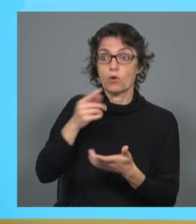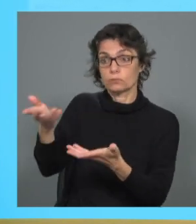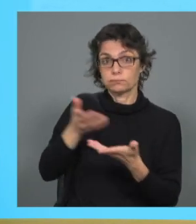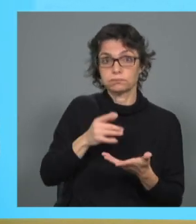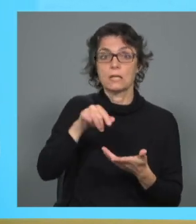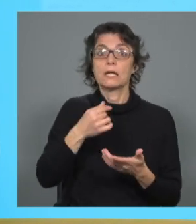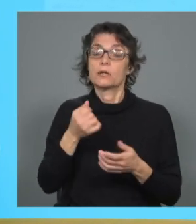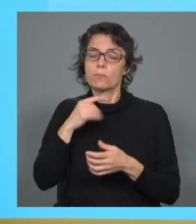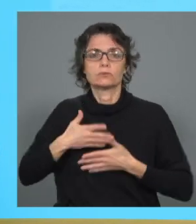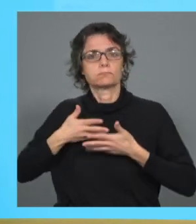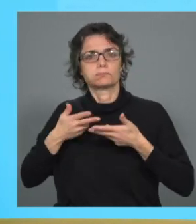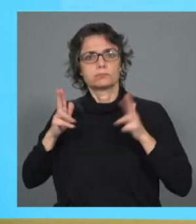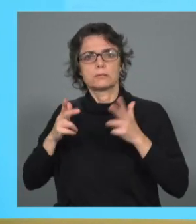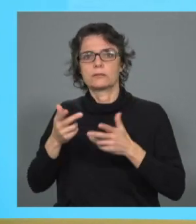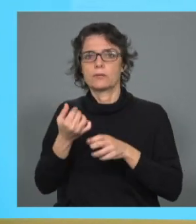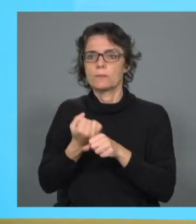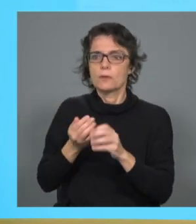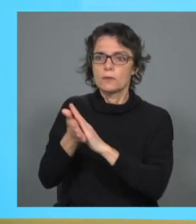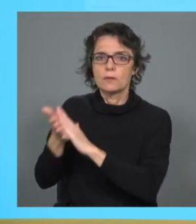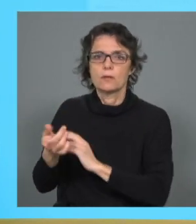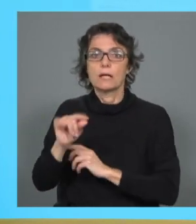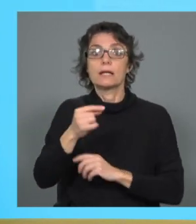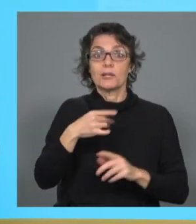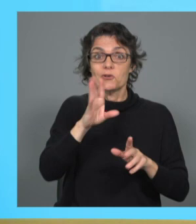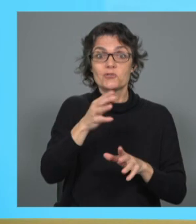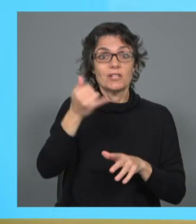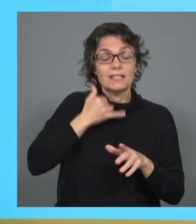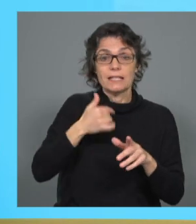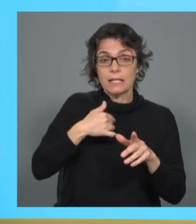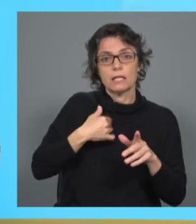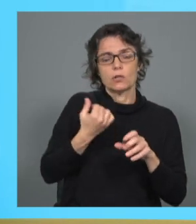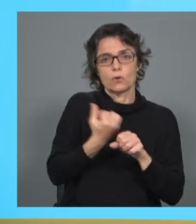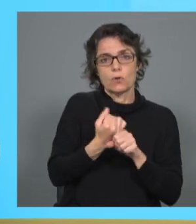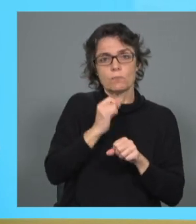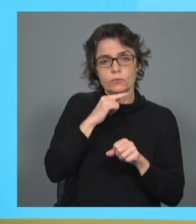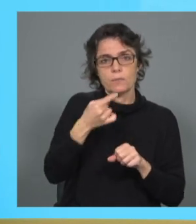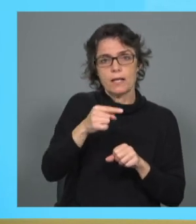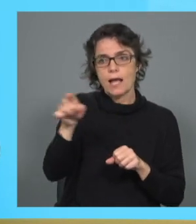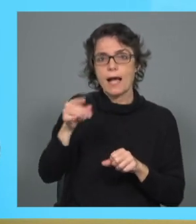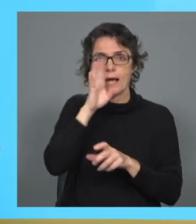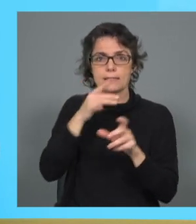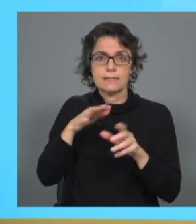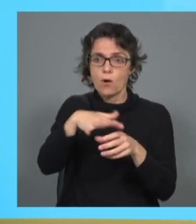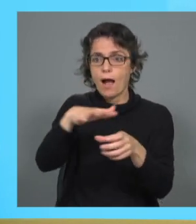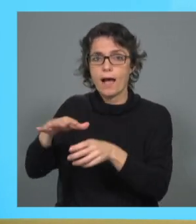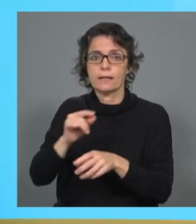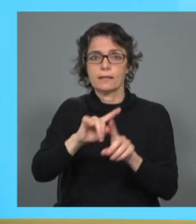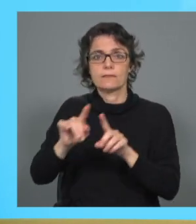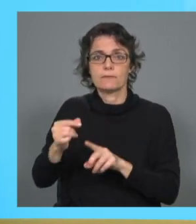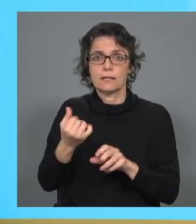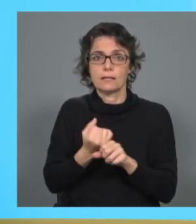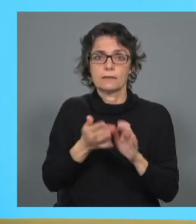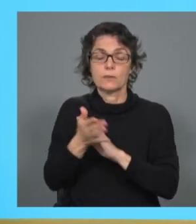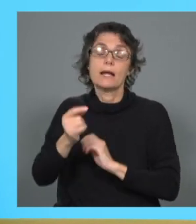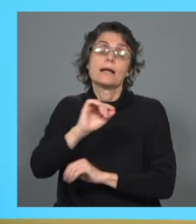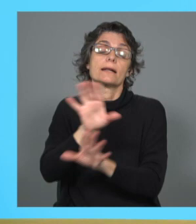procurar emprego. Pessoas que me têm ligado a dizer: eu tenho empregos, se for preciso, dentro desta ou daquela área. Há aqui a dificuldade da língua, porque